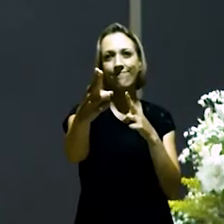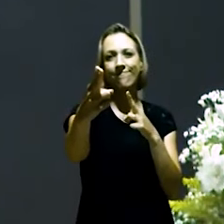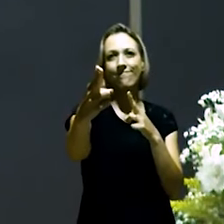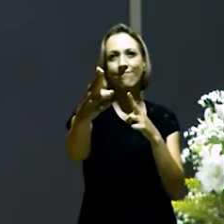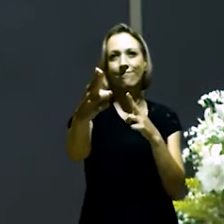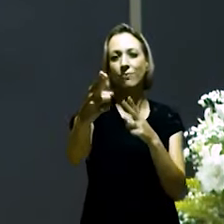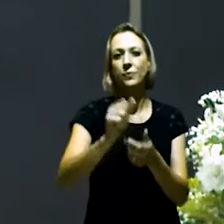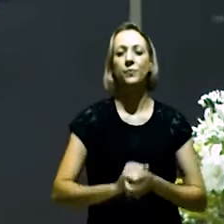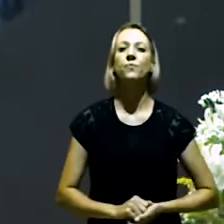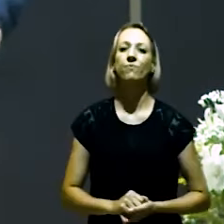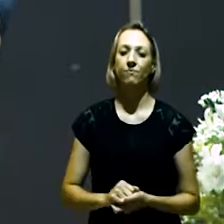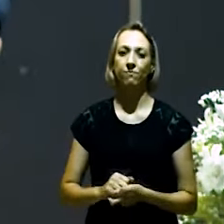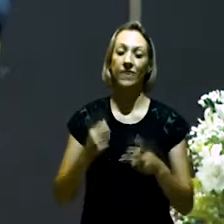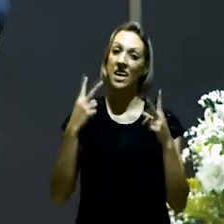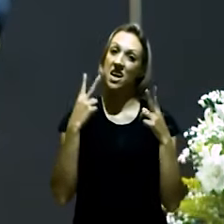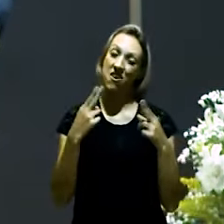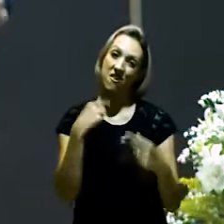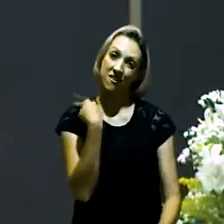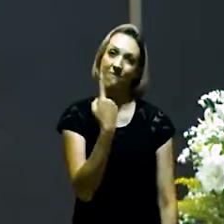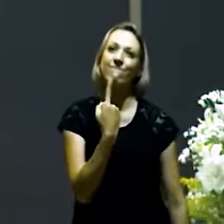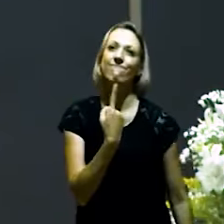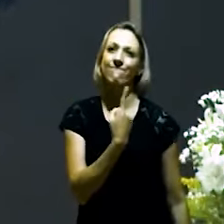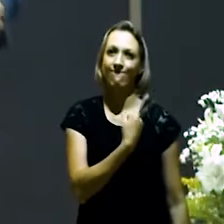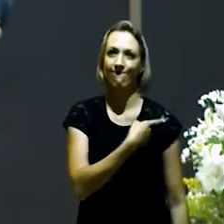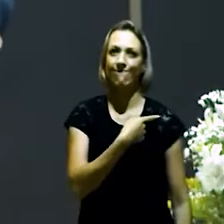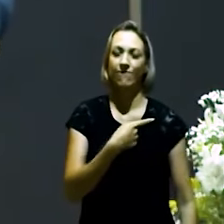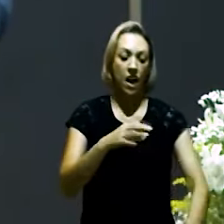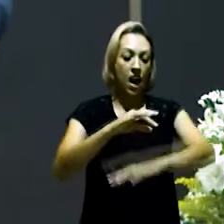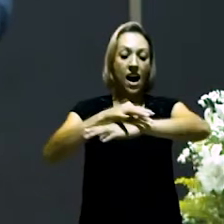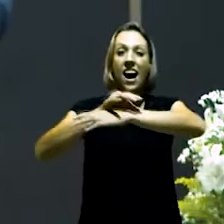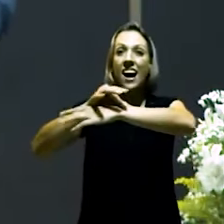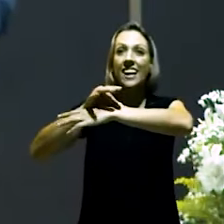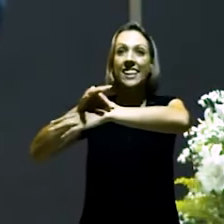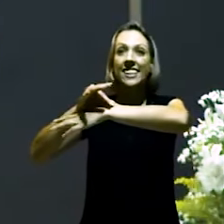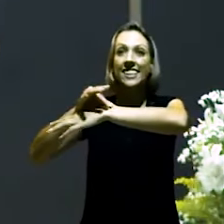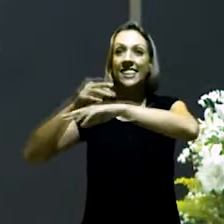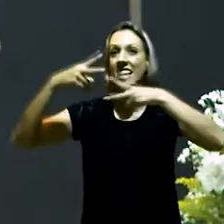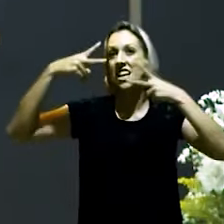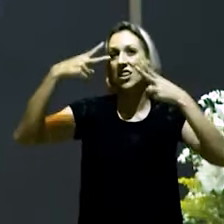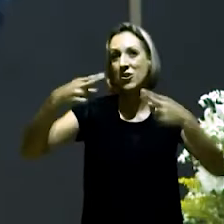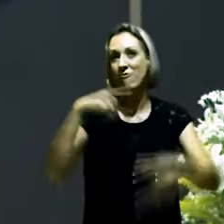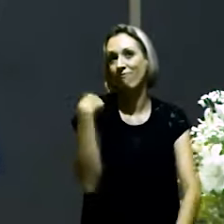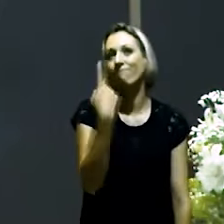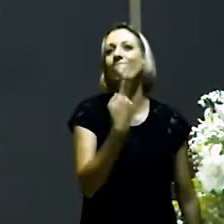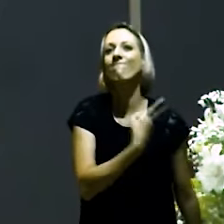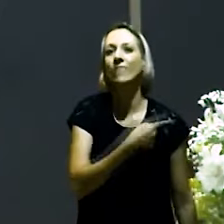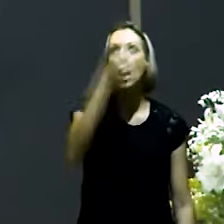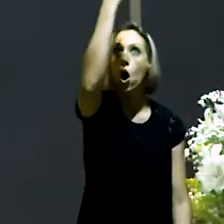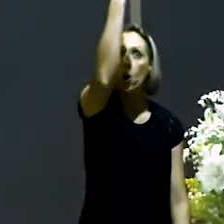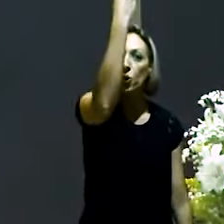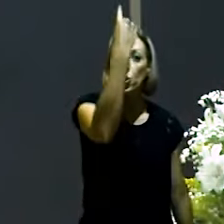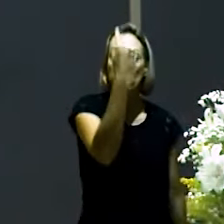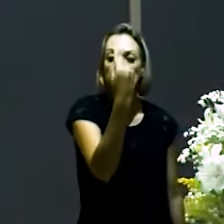Ele mergulhou na nossa condição. Ele encarnou. Ele literalmente desceu para